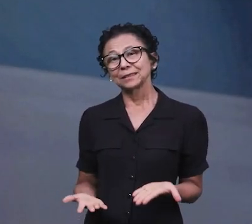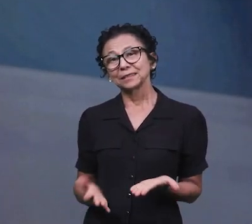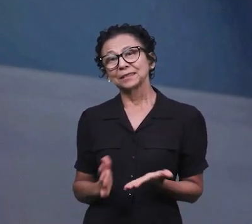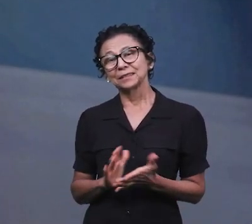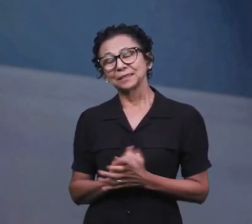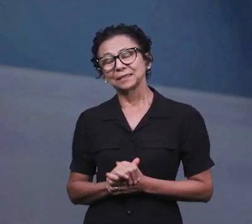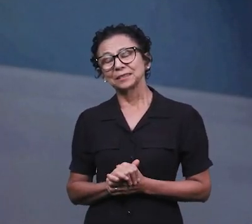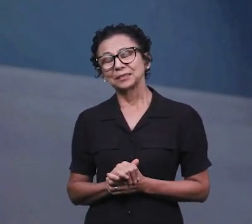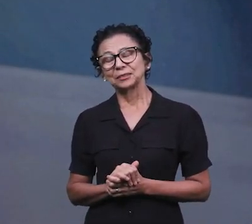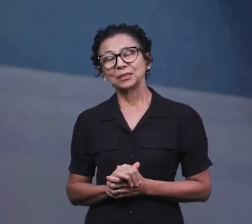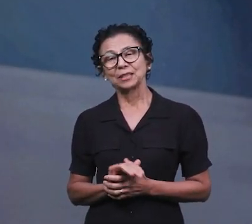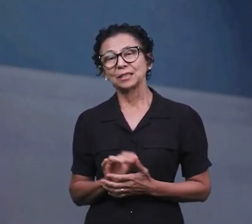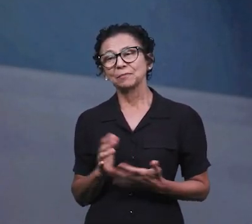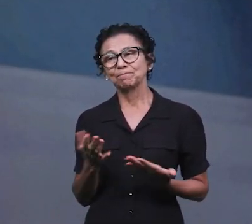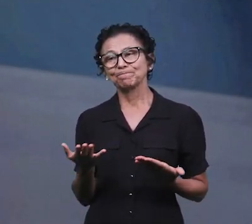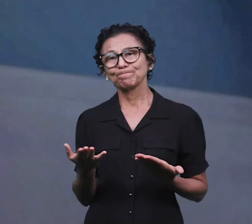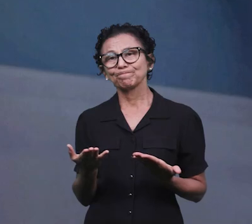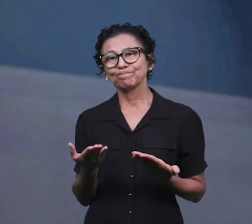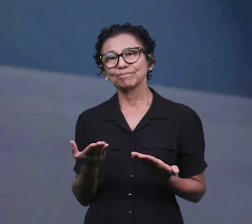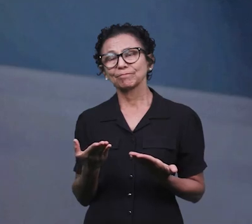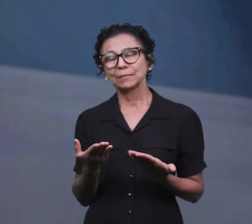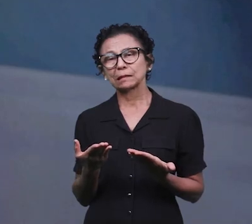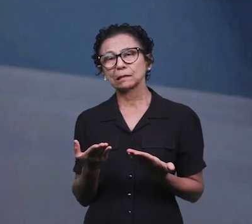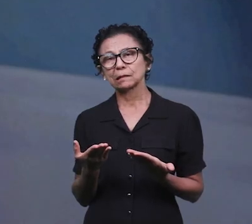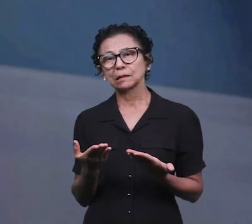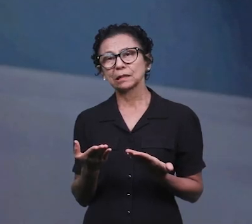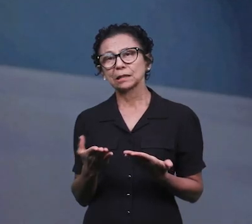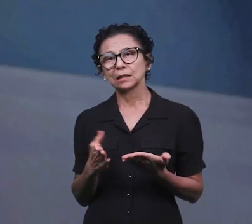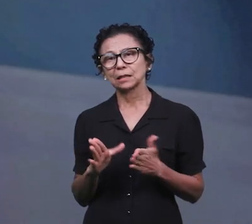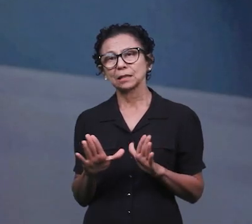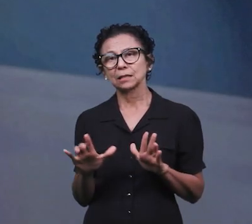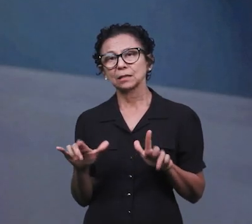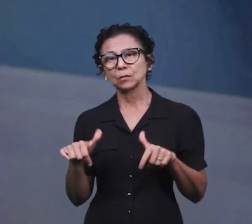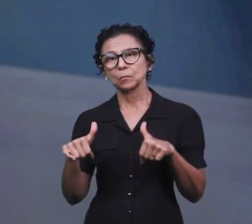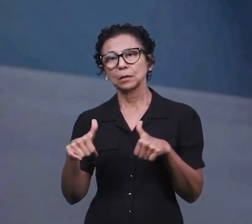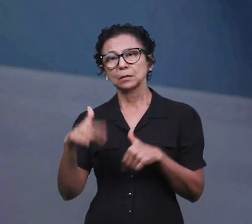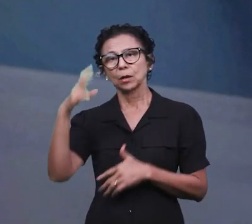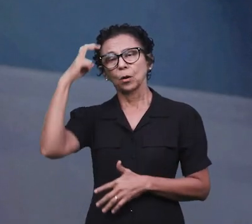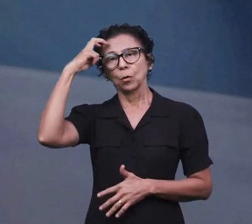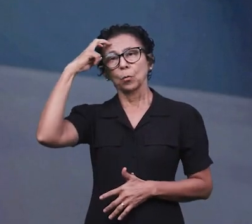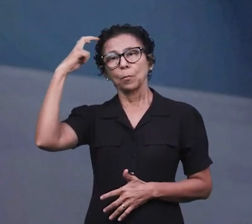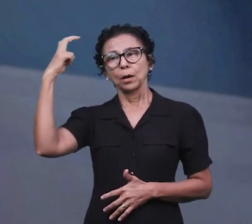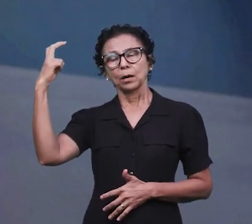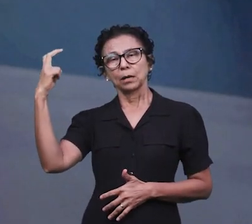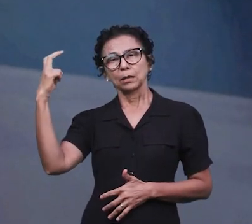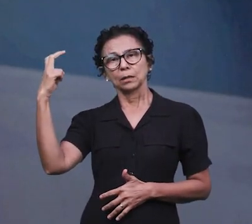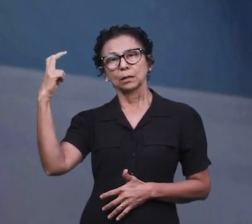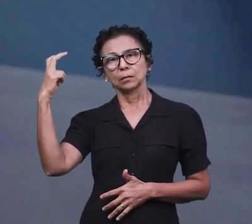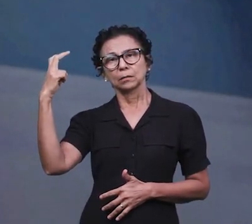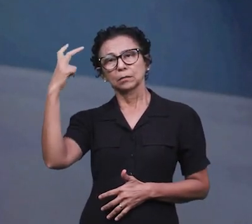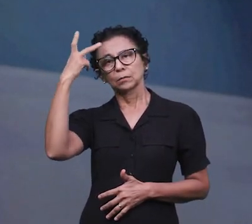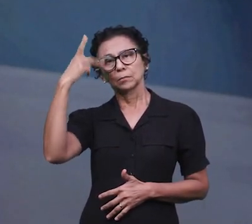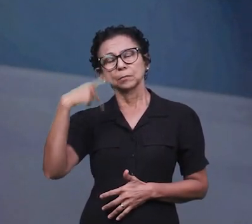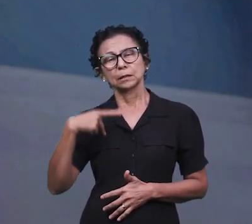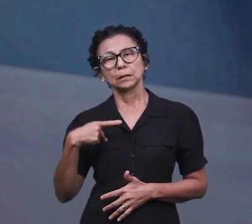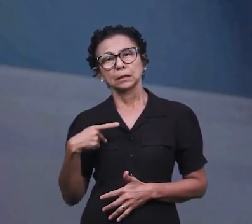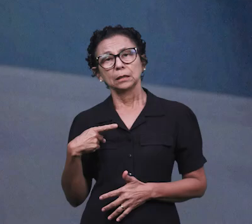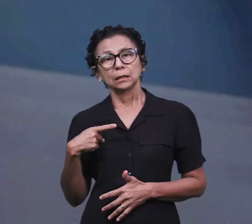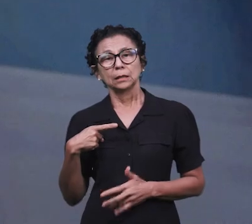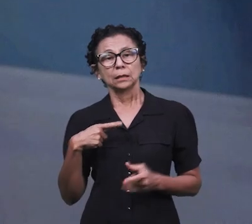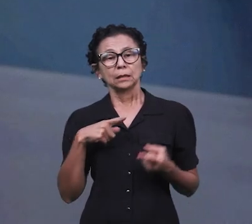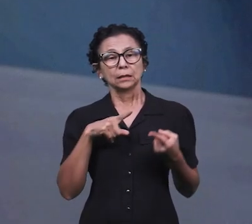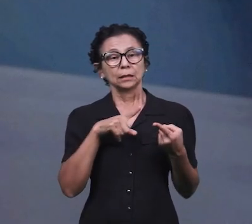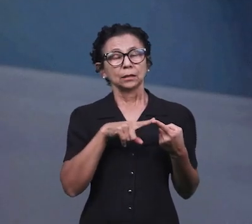seriam exercidos pela inteligência humana. A inteligência artificial ela se debruça nisso,